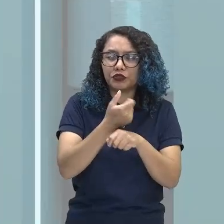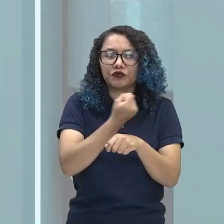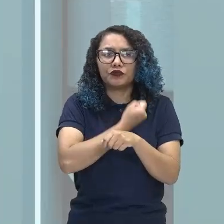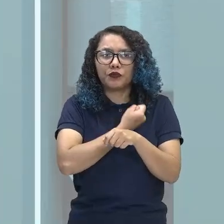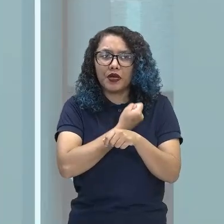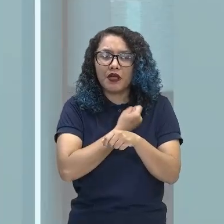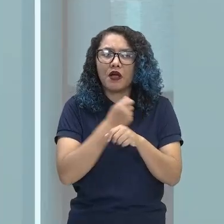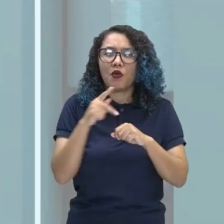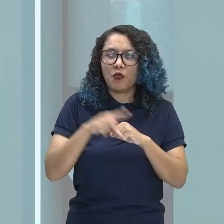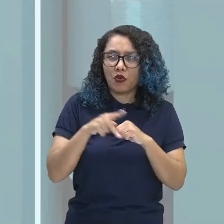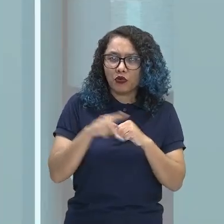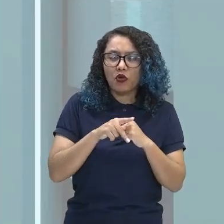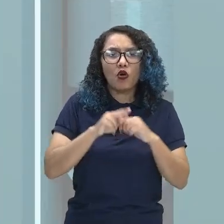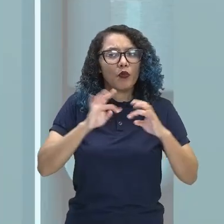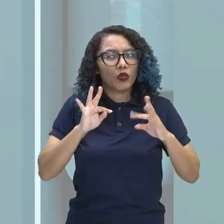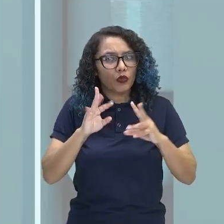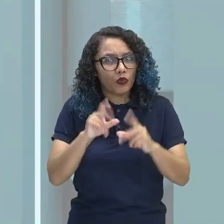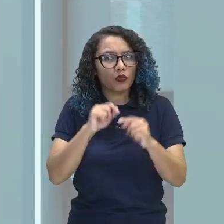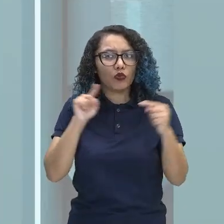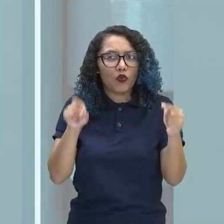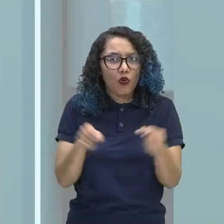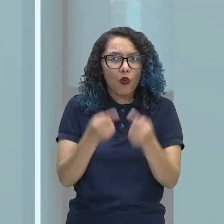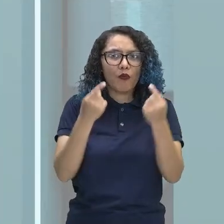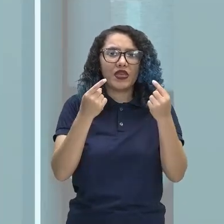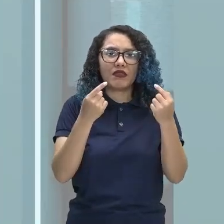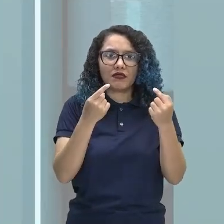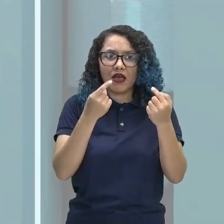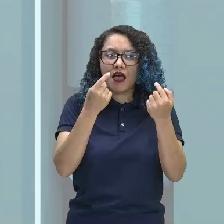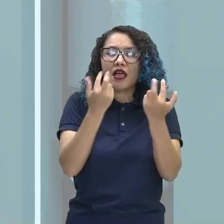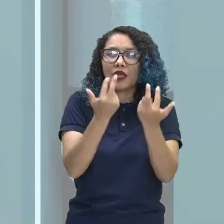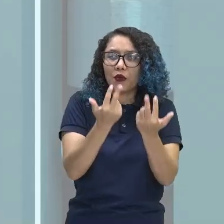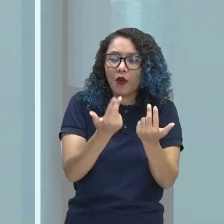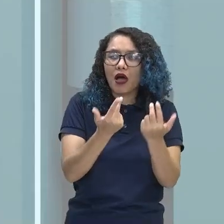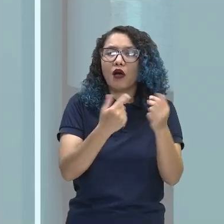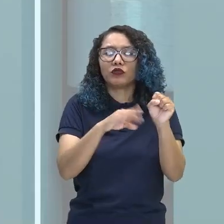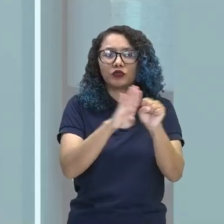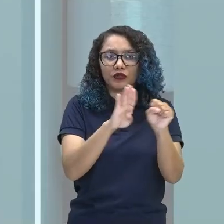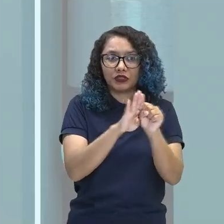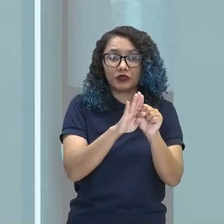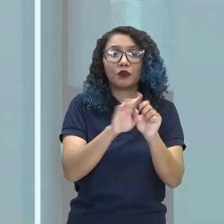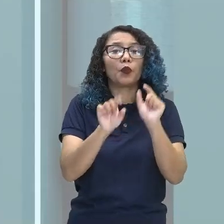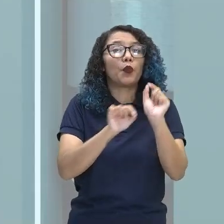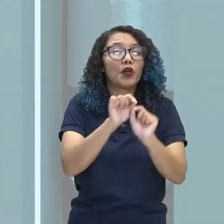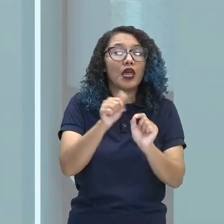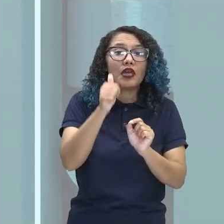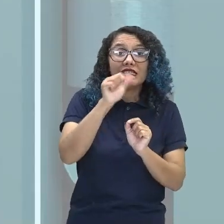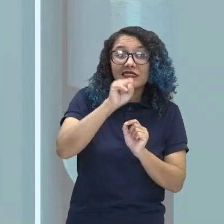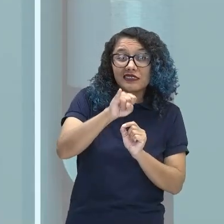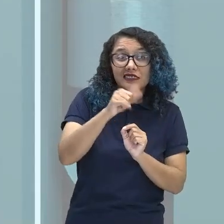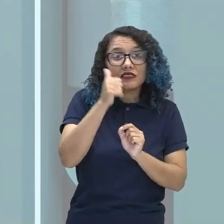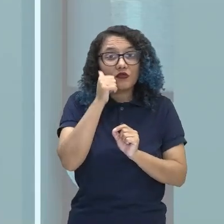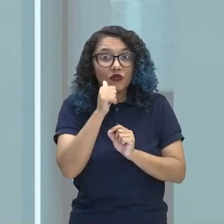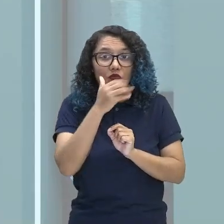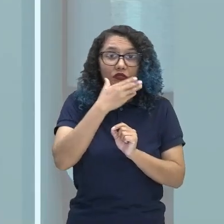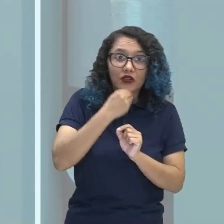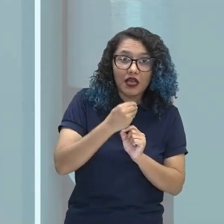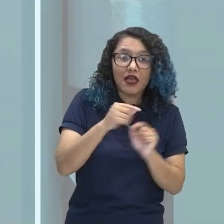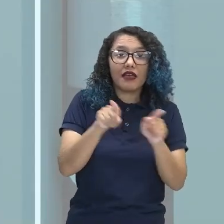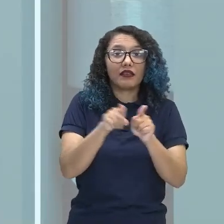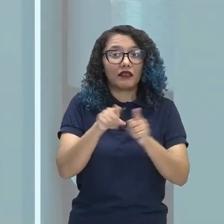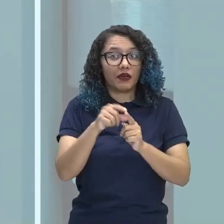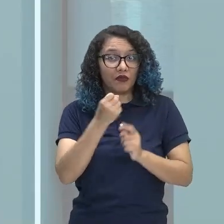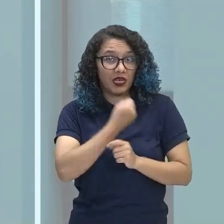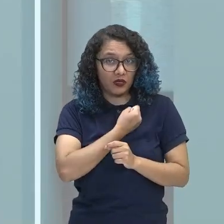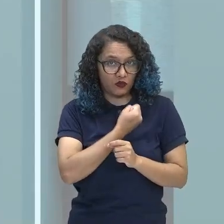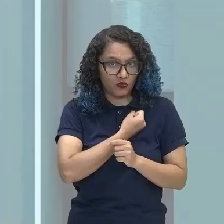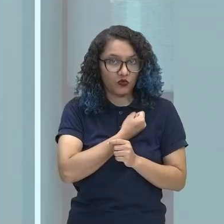numeral, pronome, vai concordar com o substantivo em gênero e número. Essa é a regra geral, é o